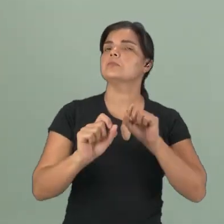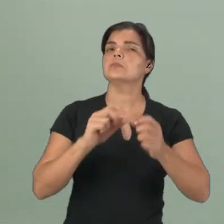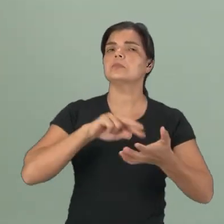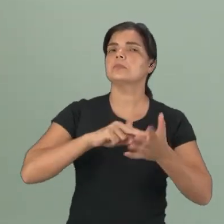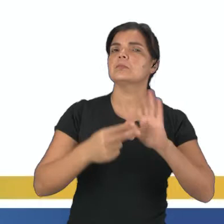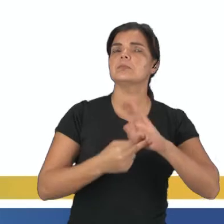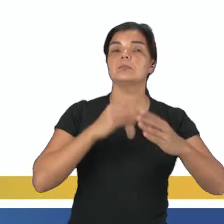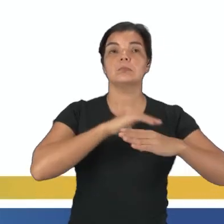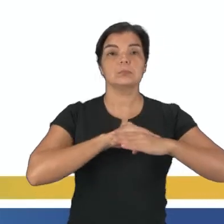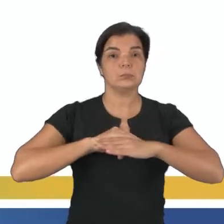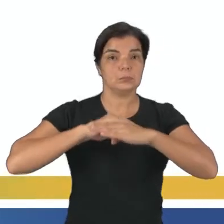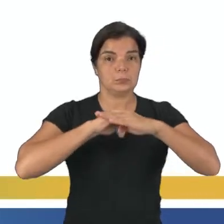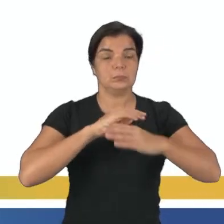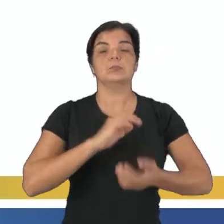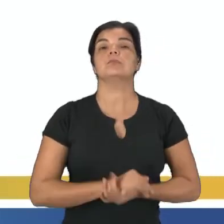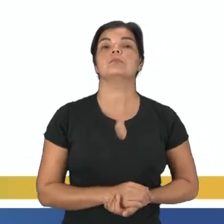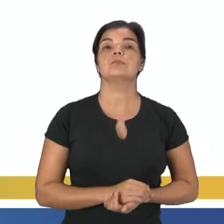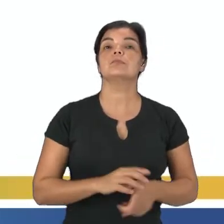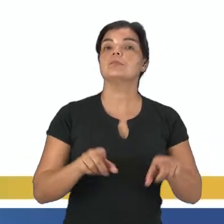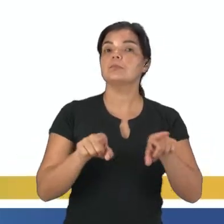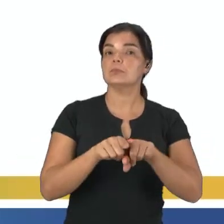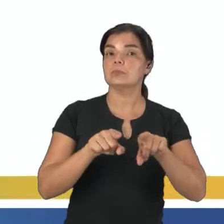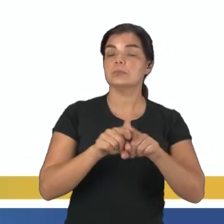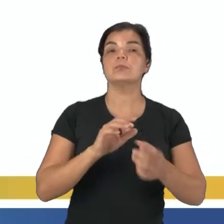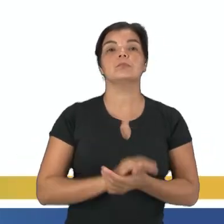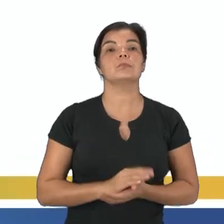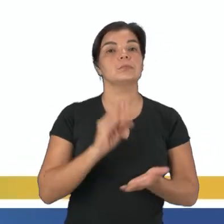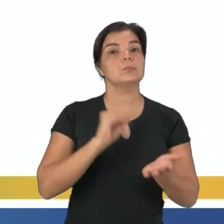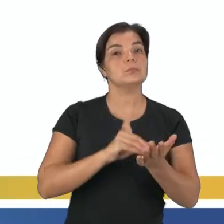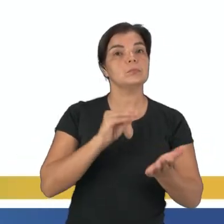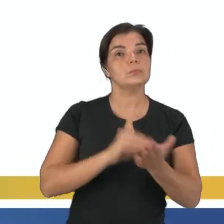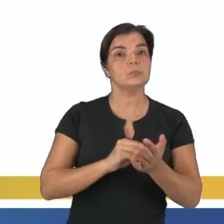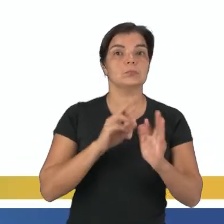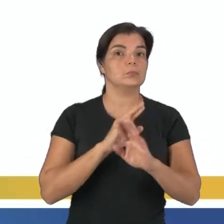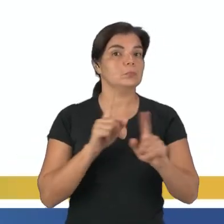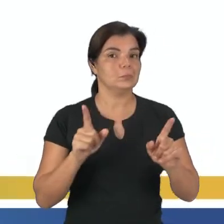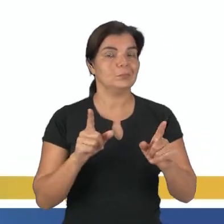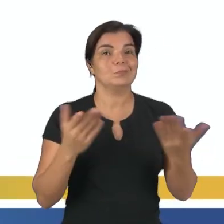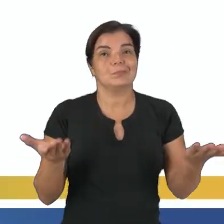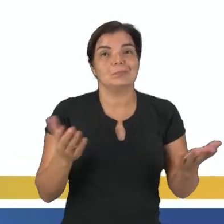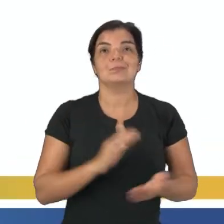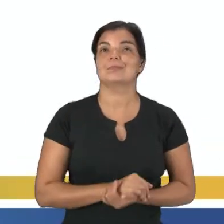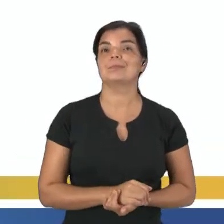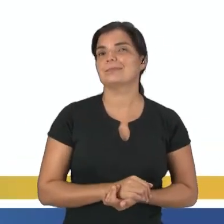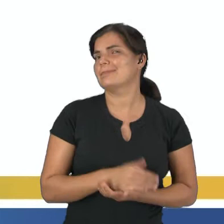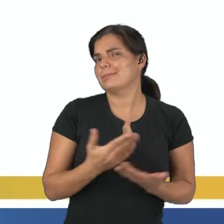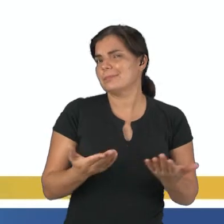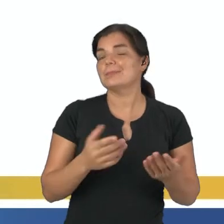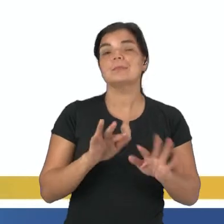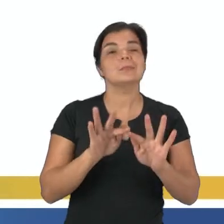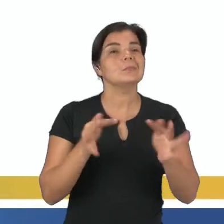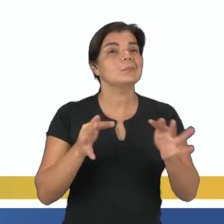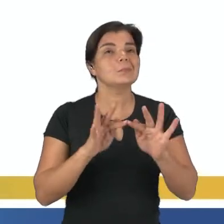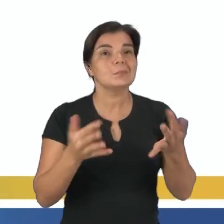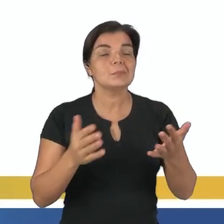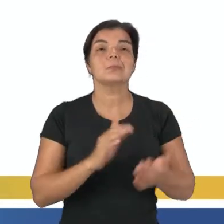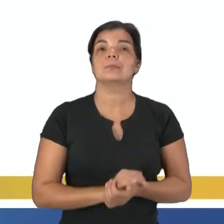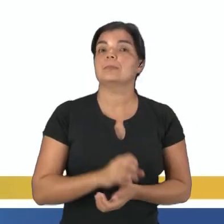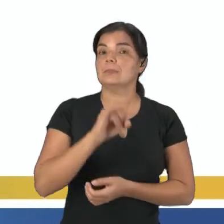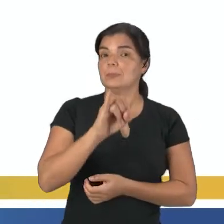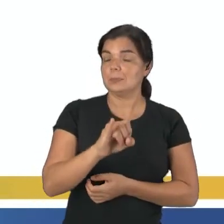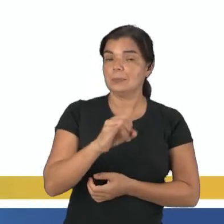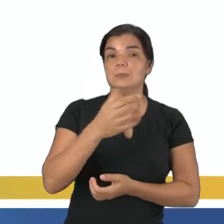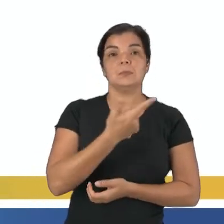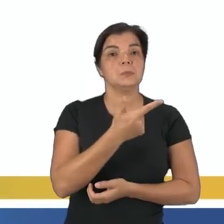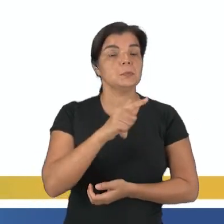a igualdade? Igualdade é a ausência de diferença. Prático e simples, certo? Se a